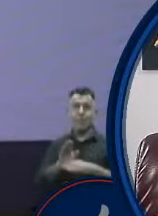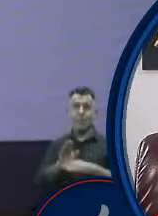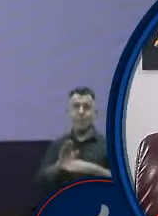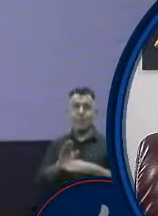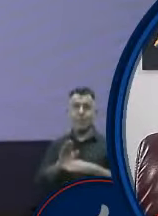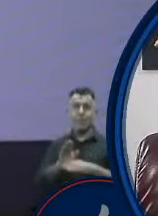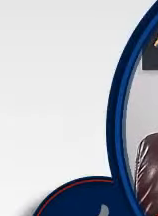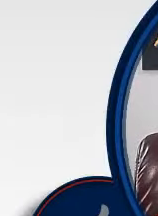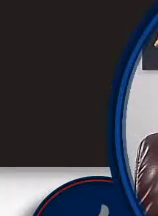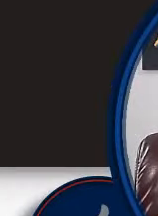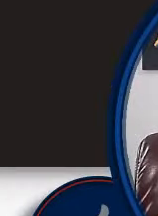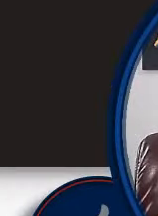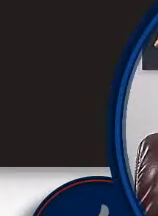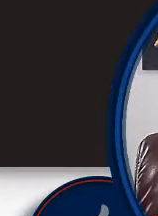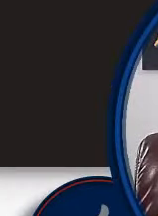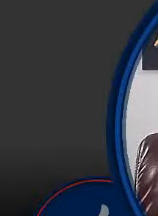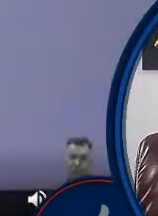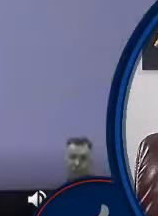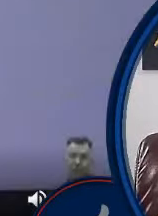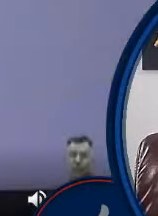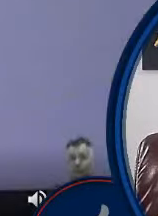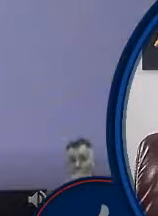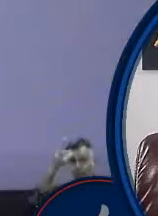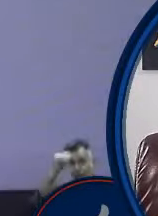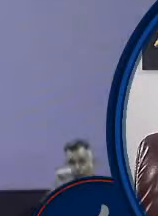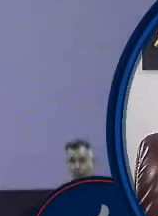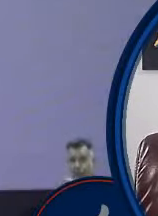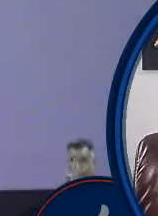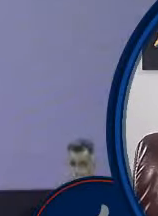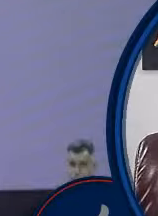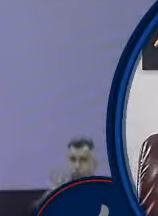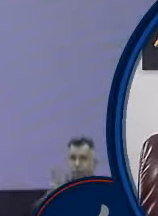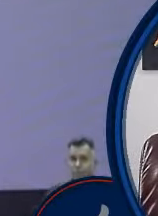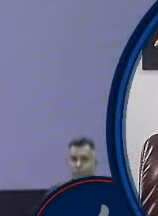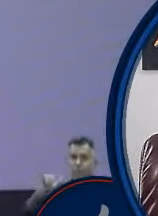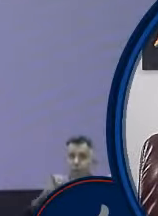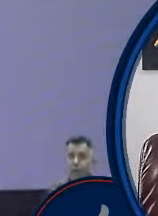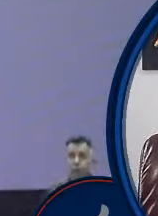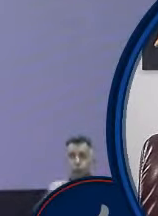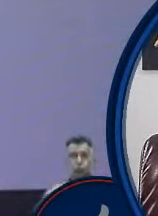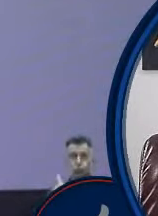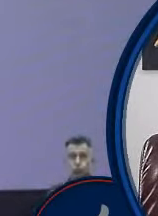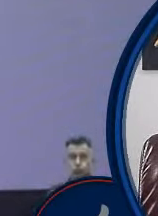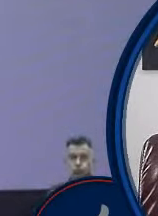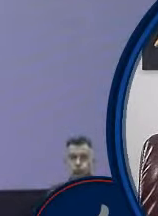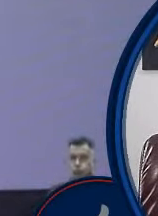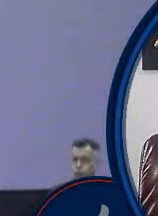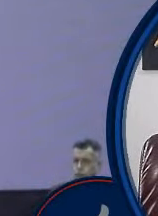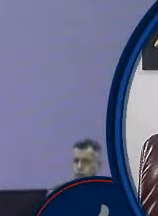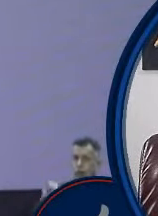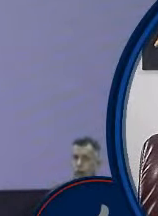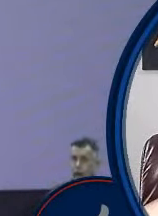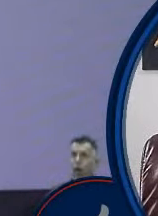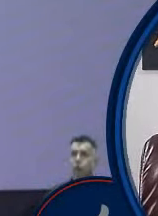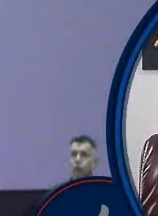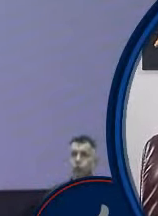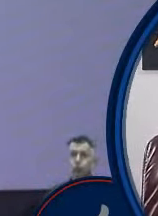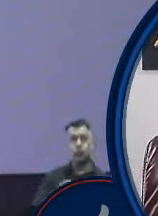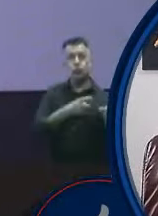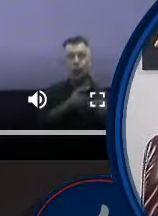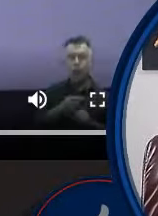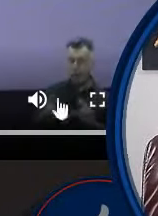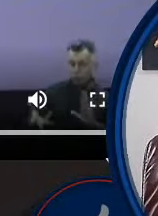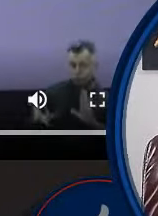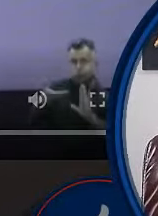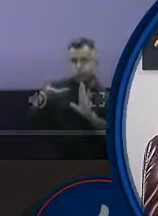isso. Será que se atualizar vai? Uma nova solução de publicidade para os nossos sellers anunciarem e turbinarem as